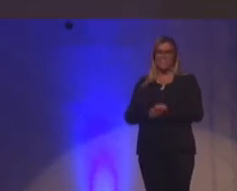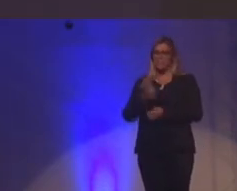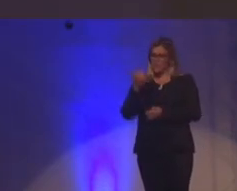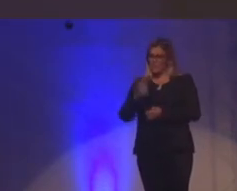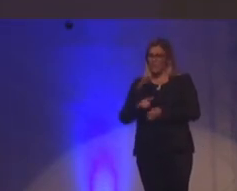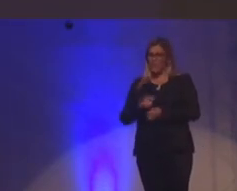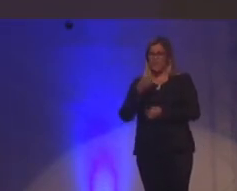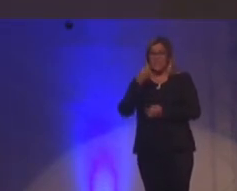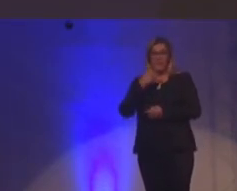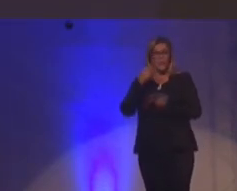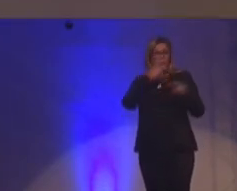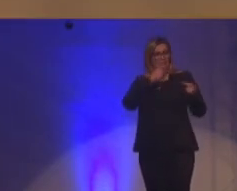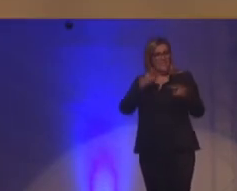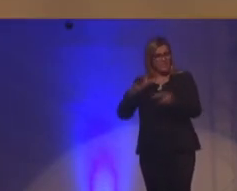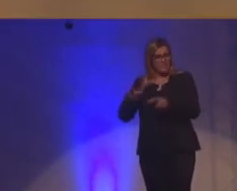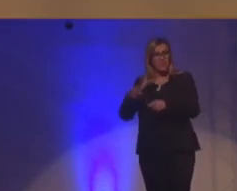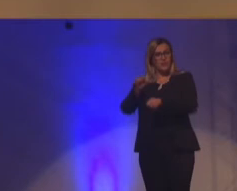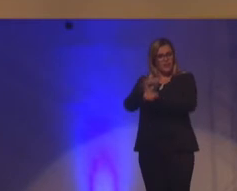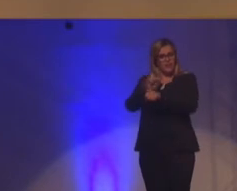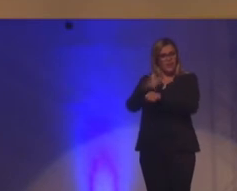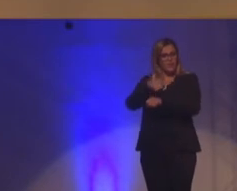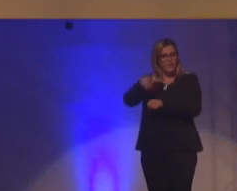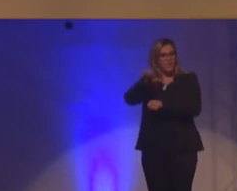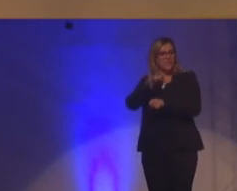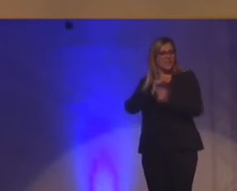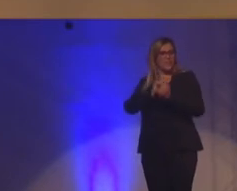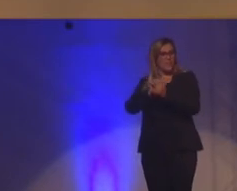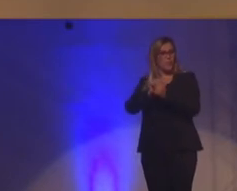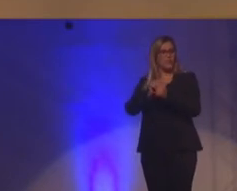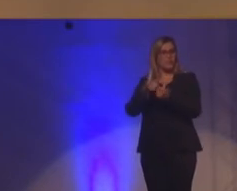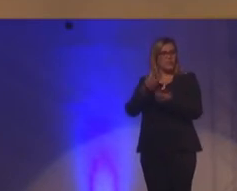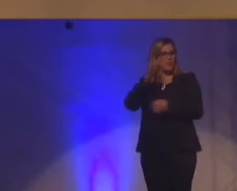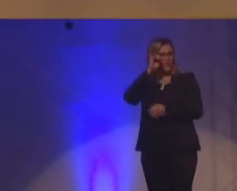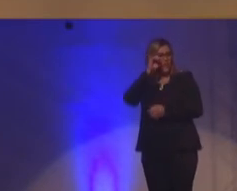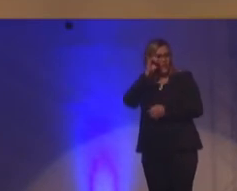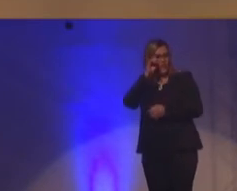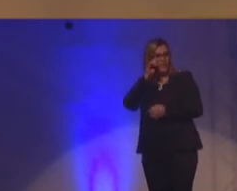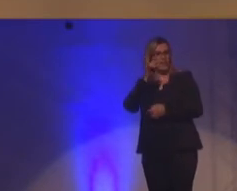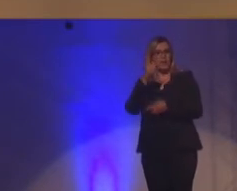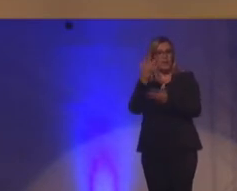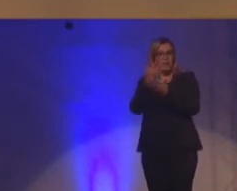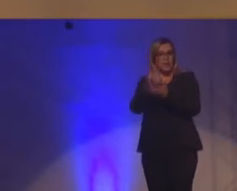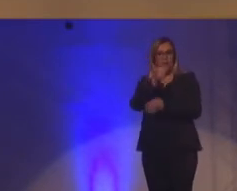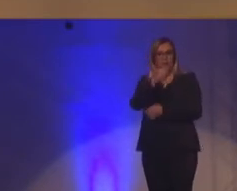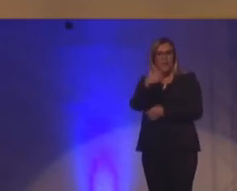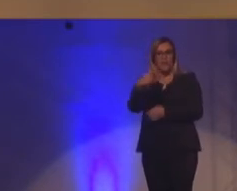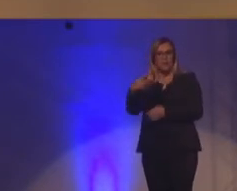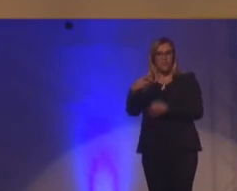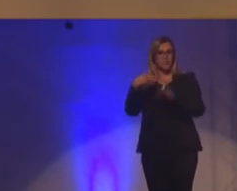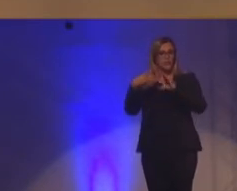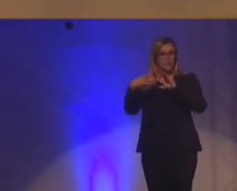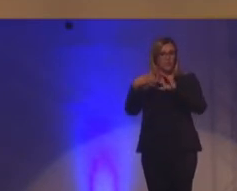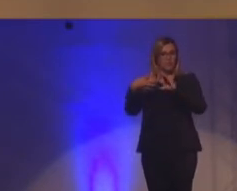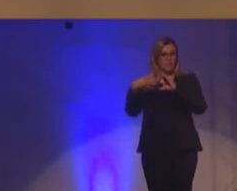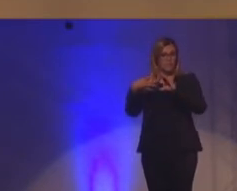uma vez, sejam muito bem-vindos. Espero que vocês acompanhem as redes sociais do Conselho, baixem o aplicativo do